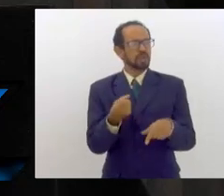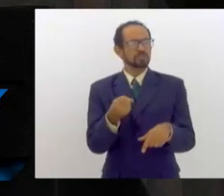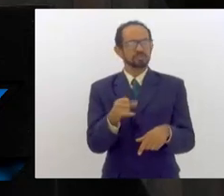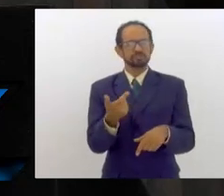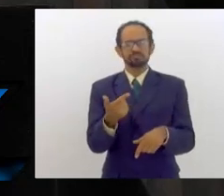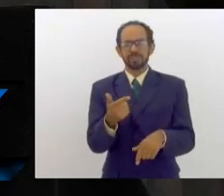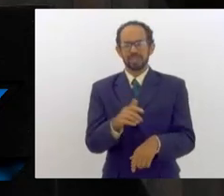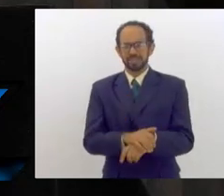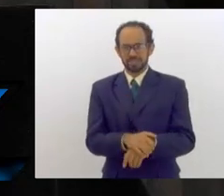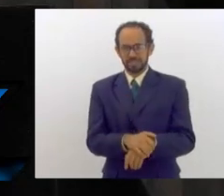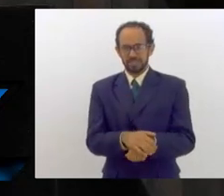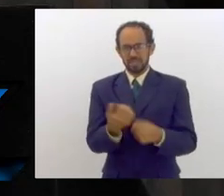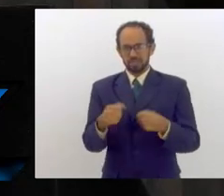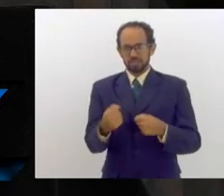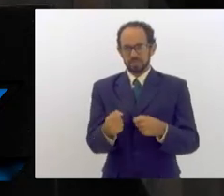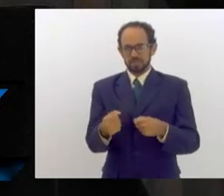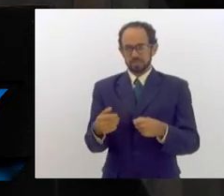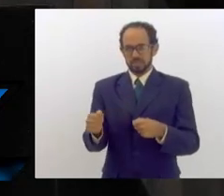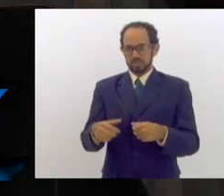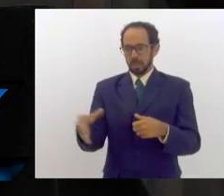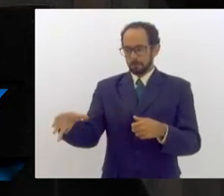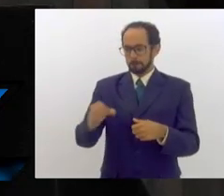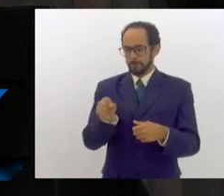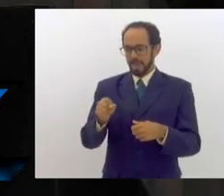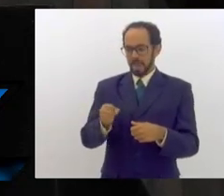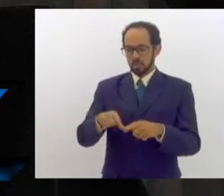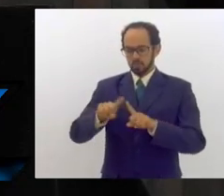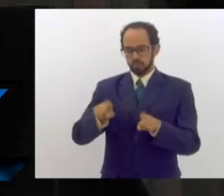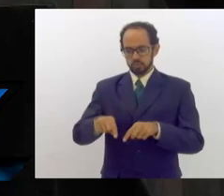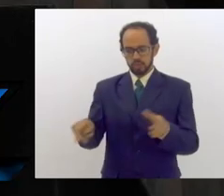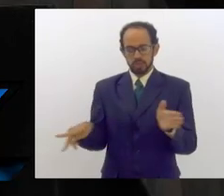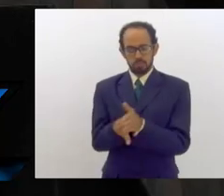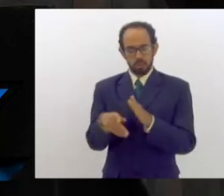a folha e pegar os funcionários da própria concessionária